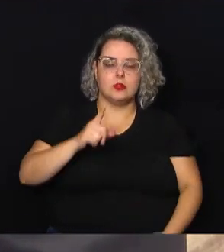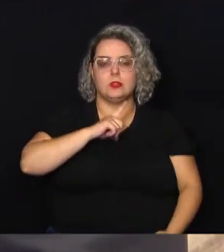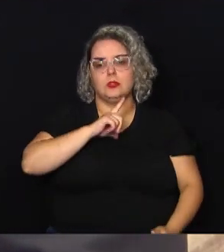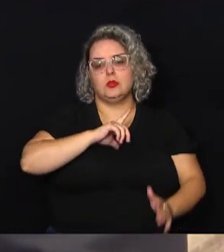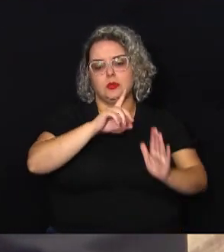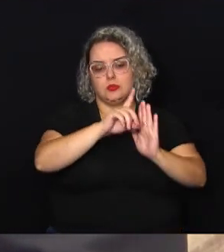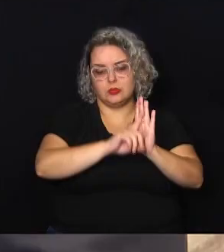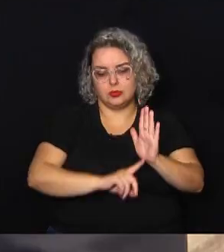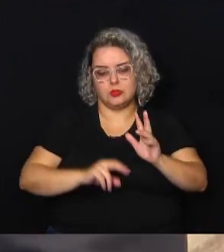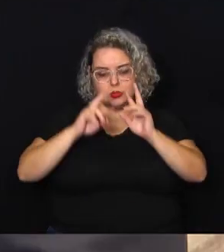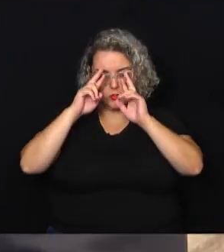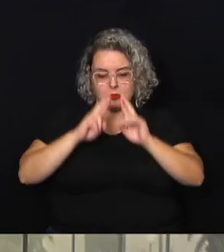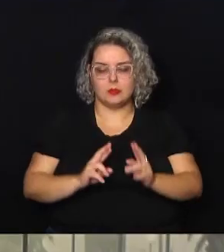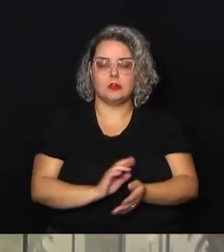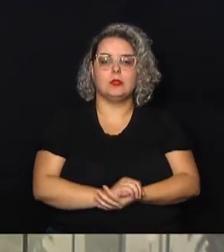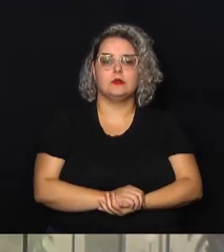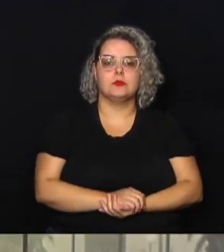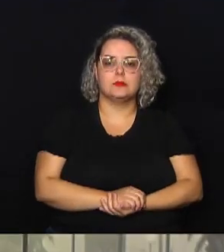direitos respeitados